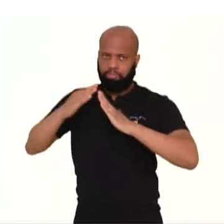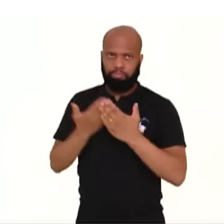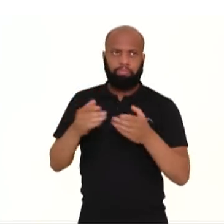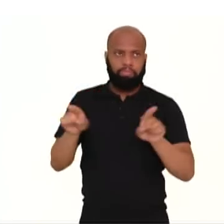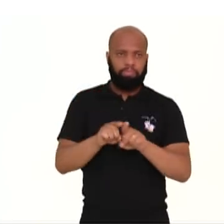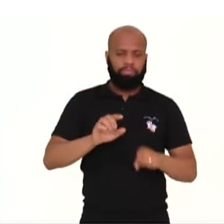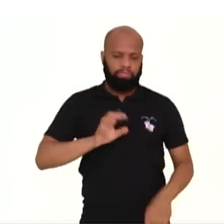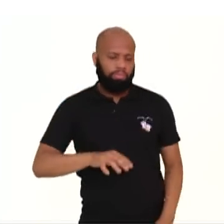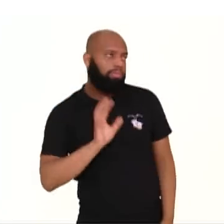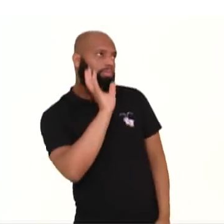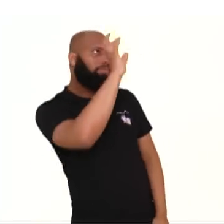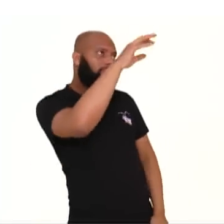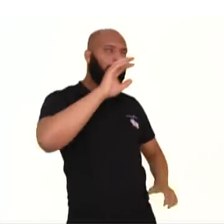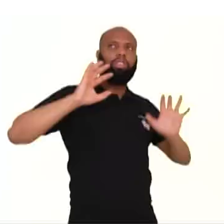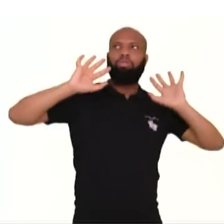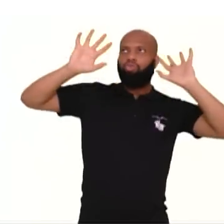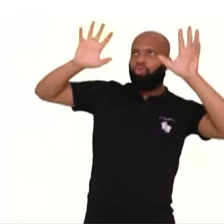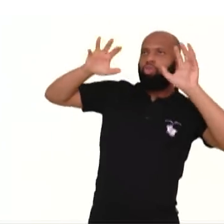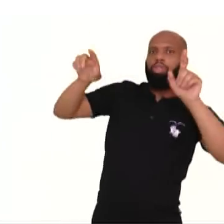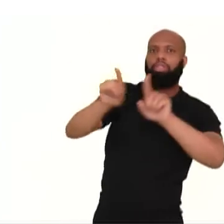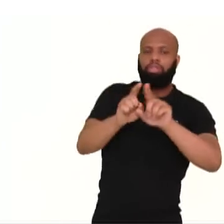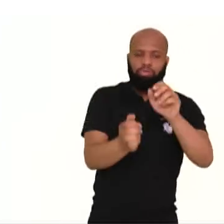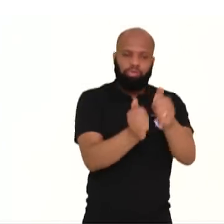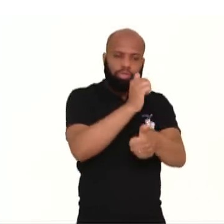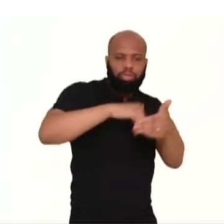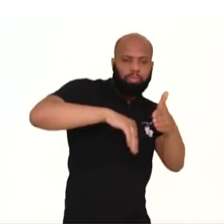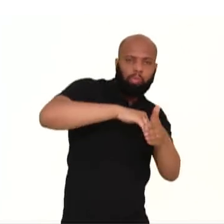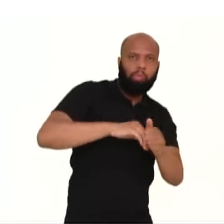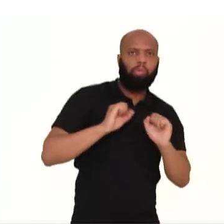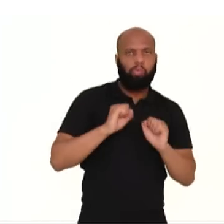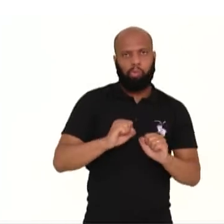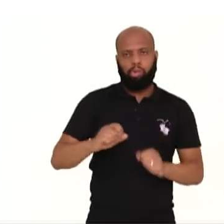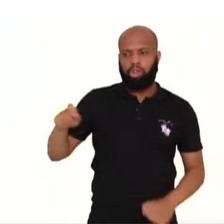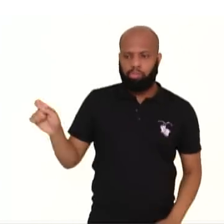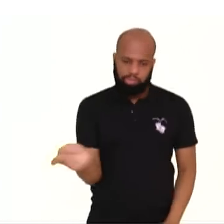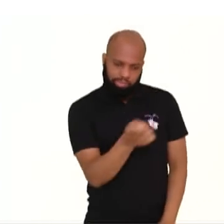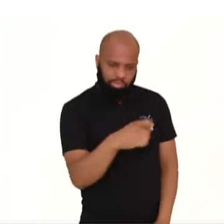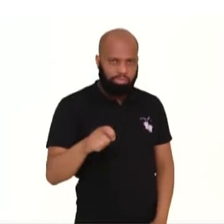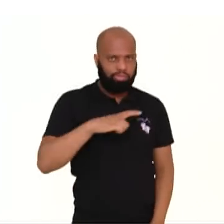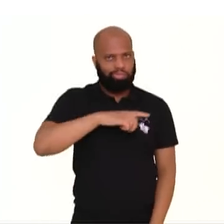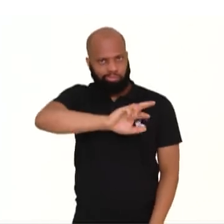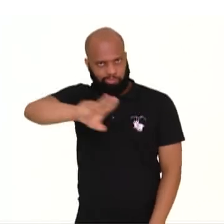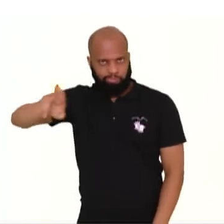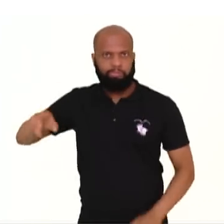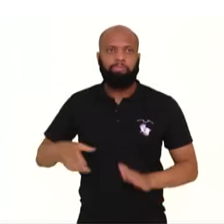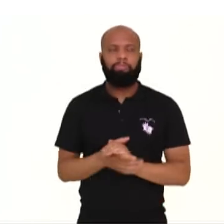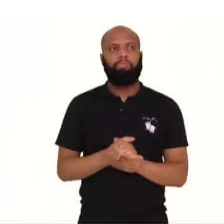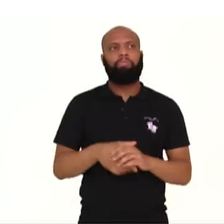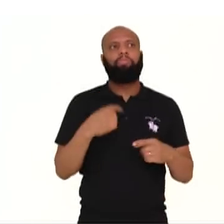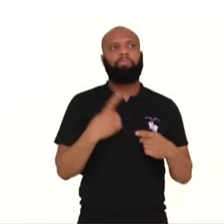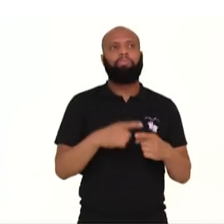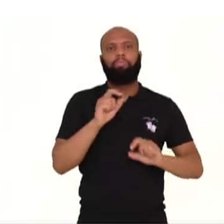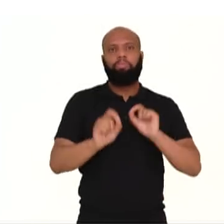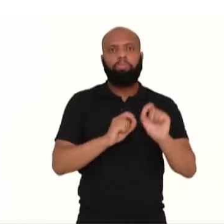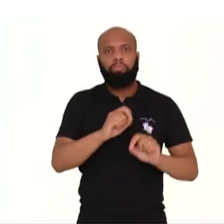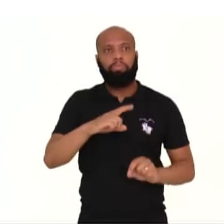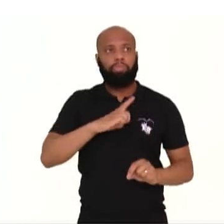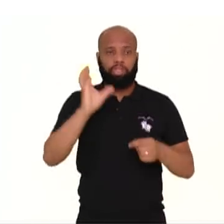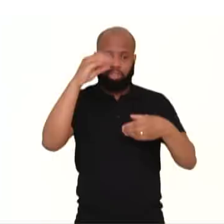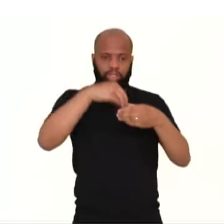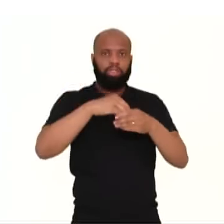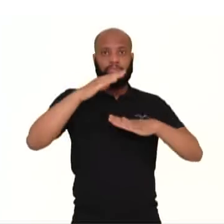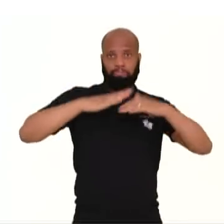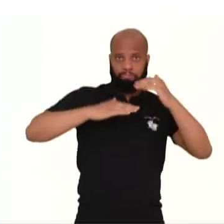um basquete, um voleibol, um futebolzinho, pode ser um pimbolinho ou qualquer outra modalidade esportiva, né? O profissional da